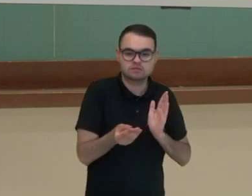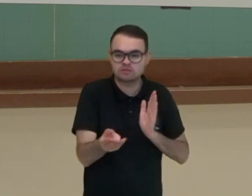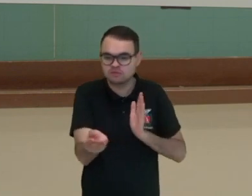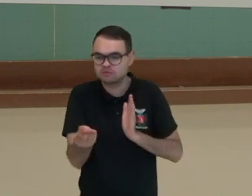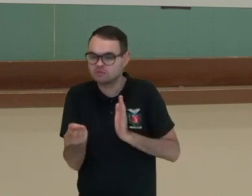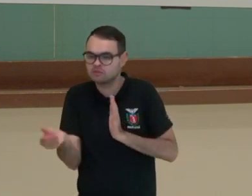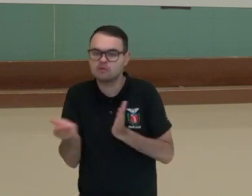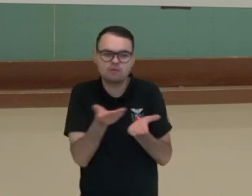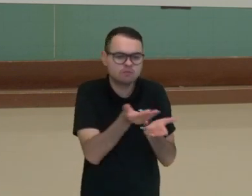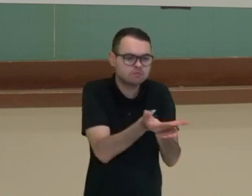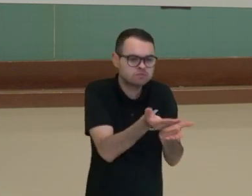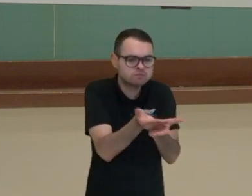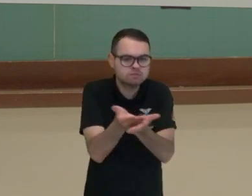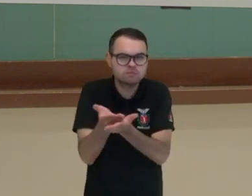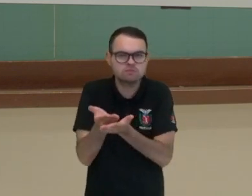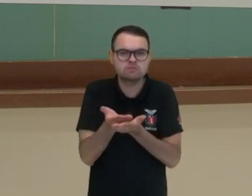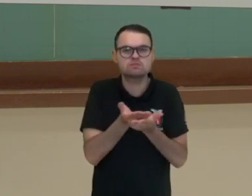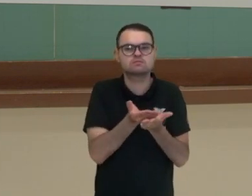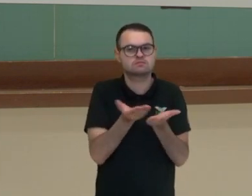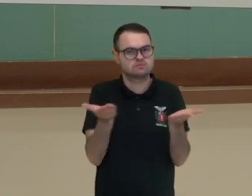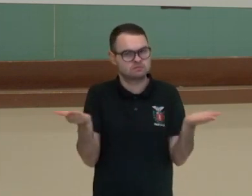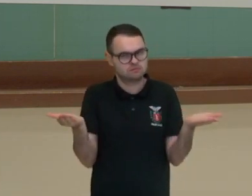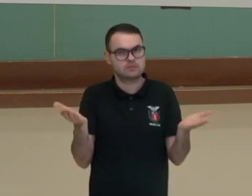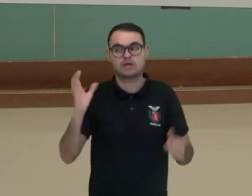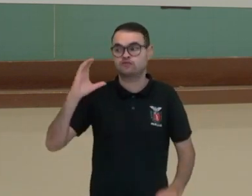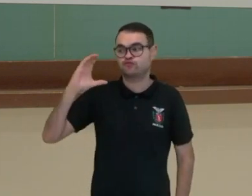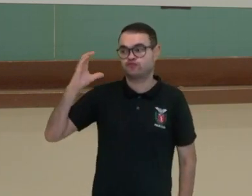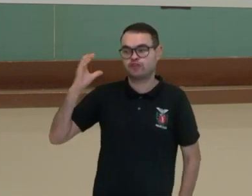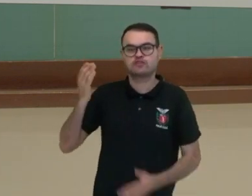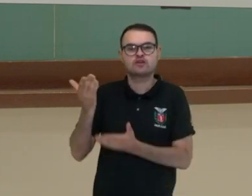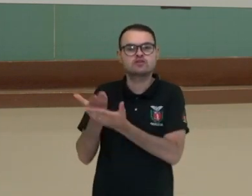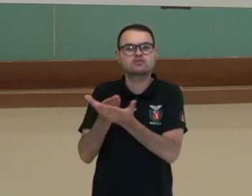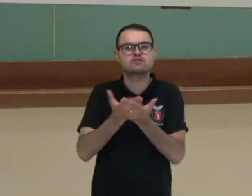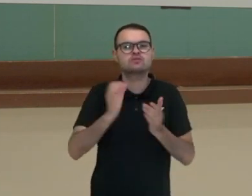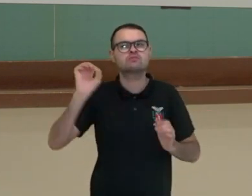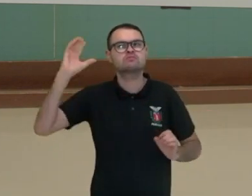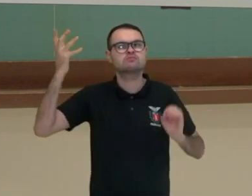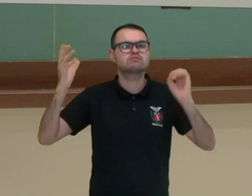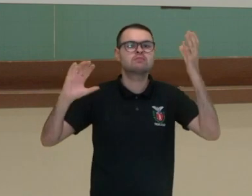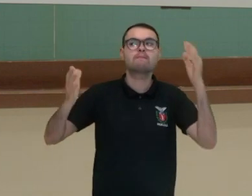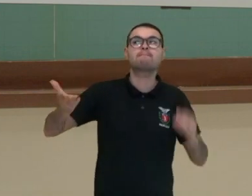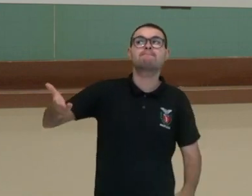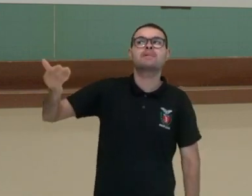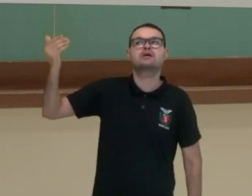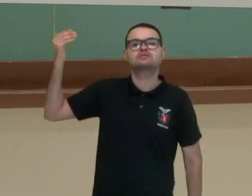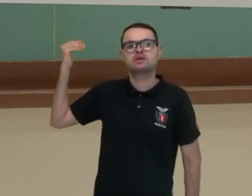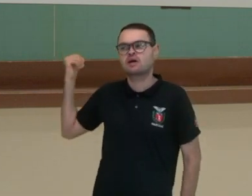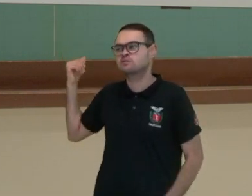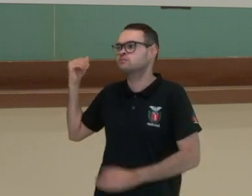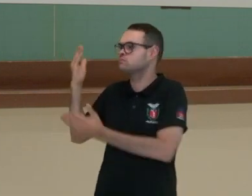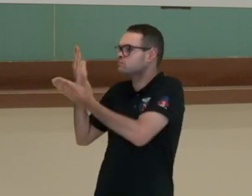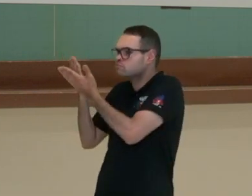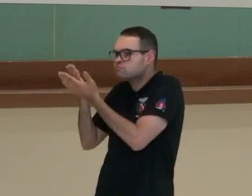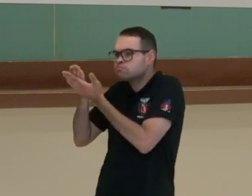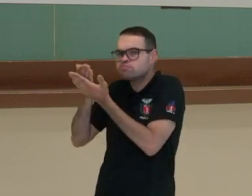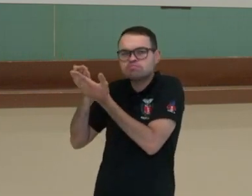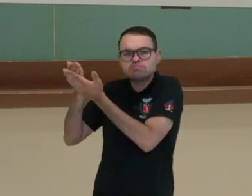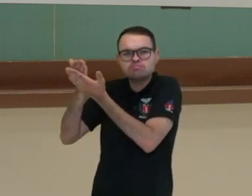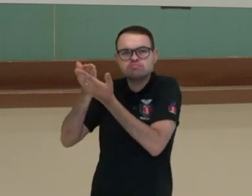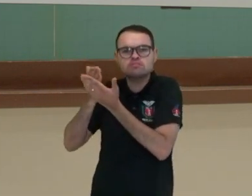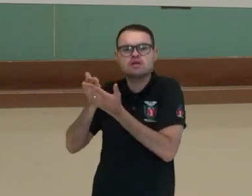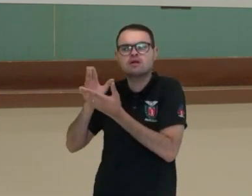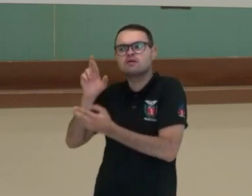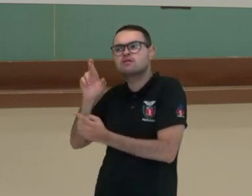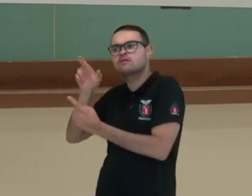da história. Então é a ciência que estuda os eventos passados, né, com referência a um povo,